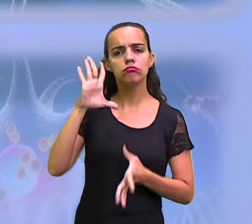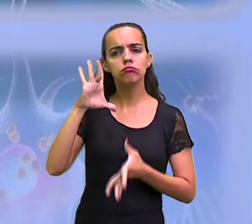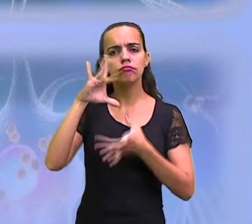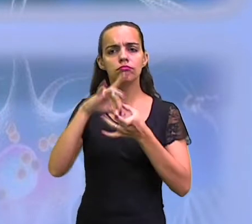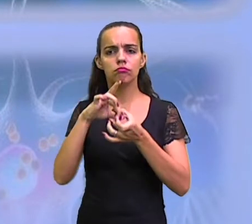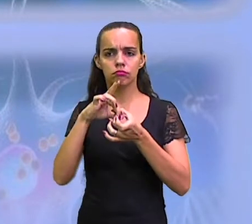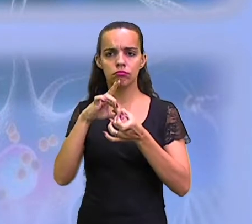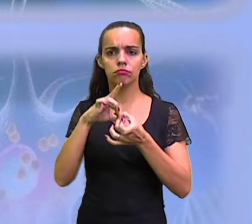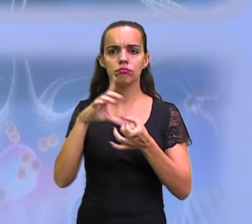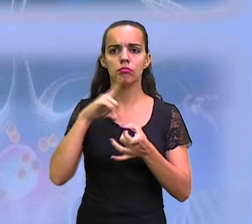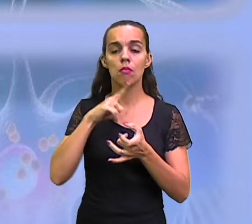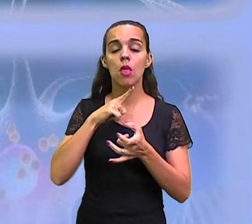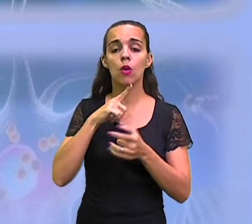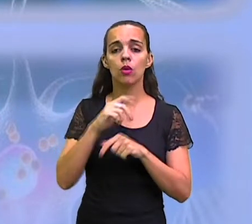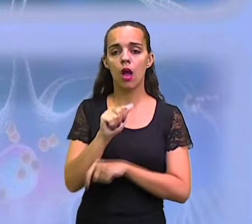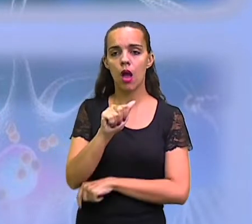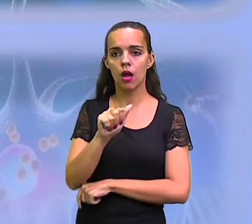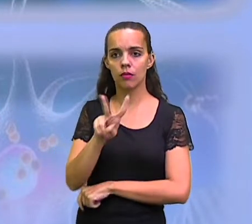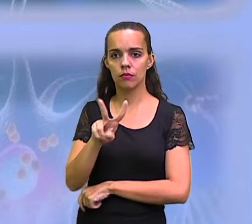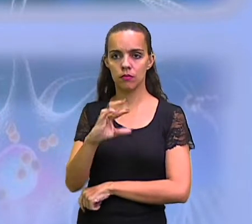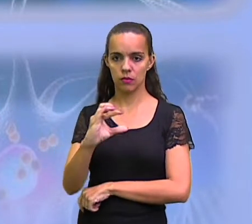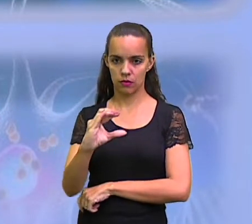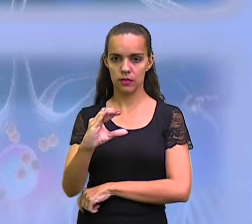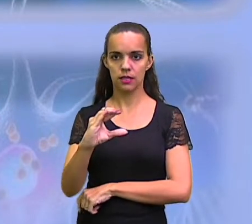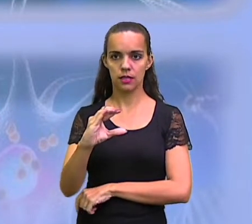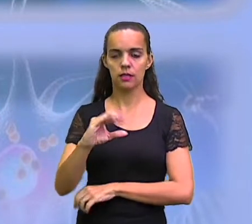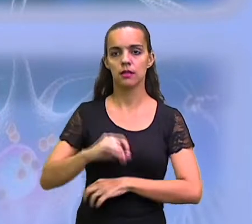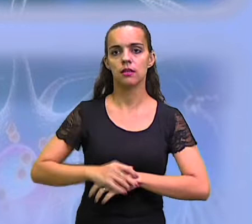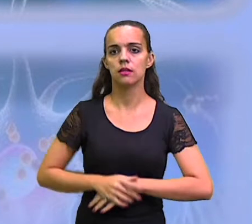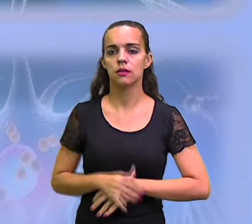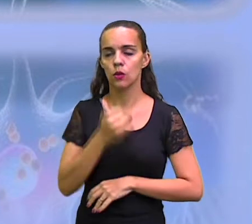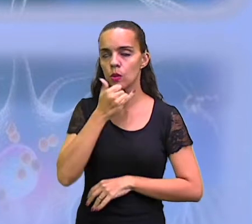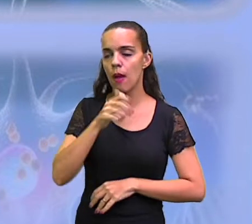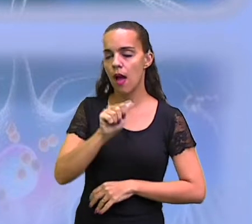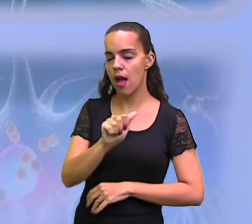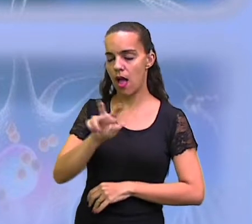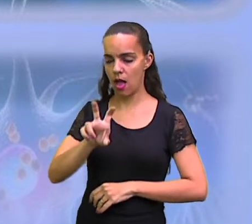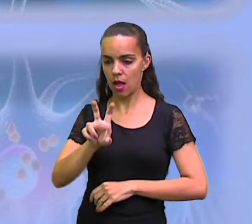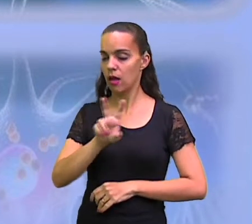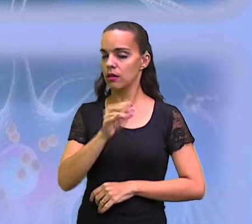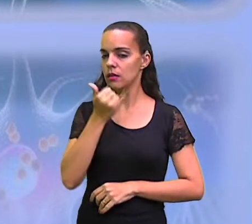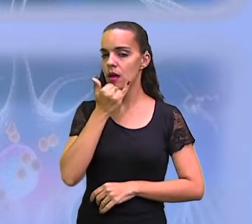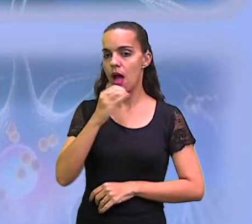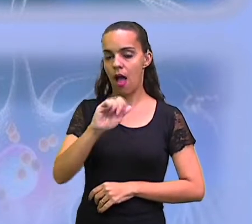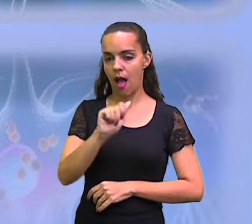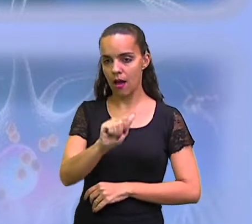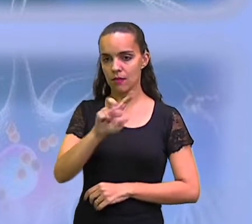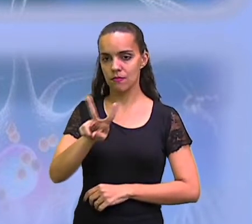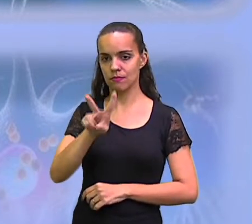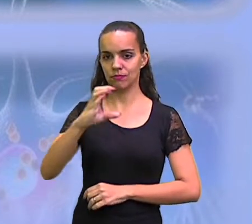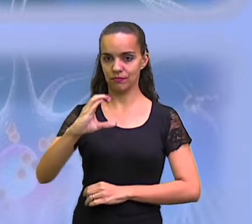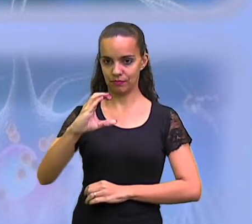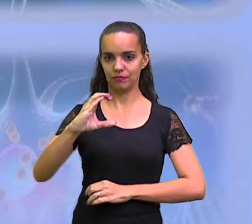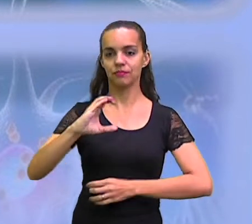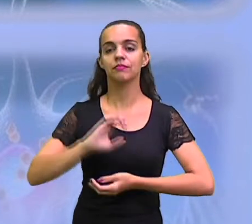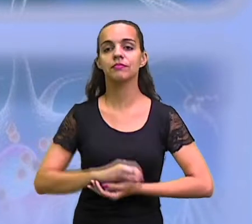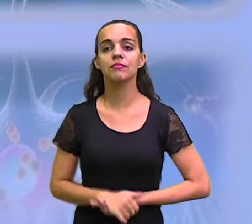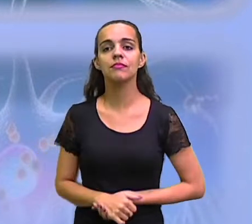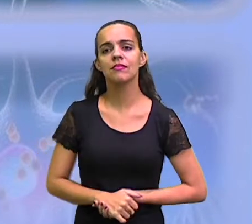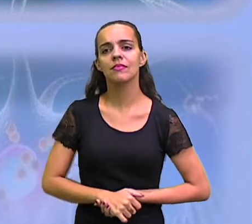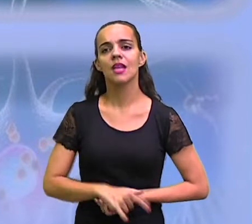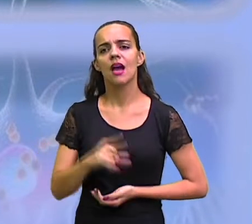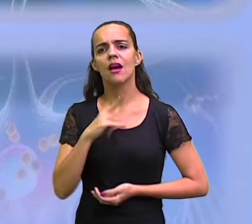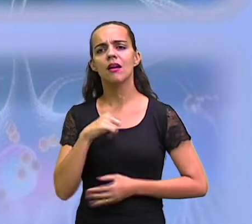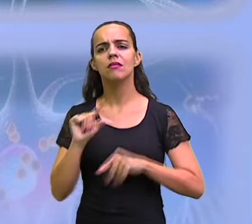é o acidente vascular cerebral, que recebe a sigla de AVC. Muitas vezes a gente